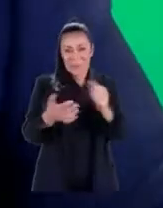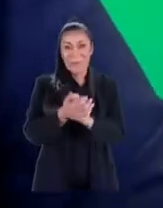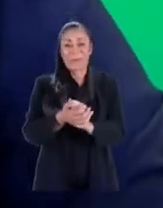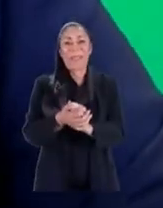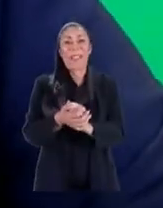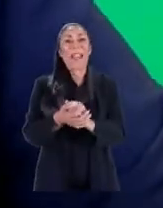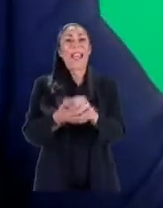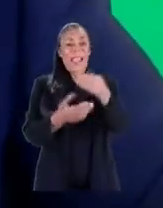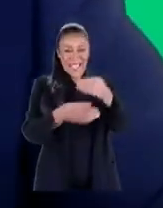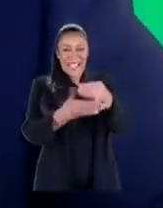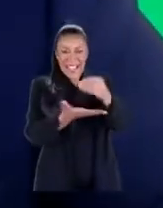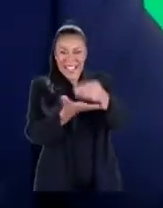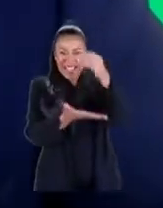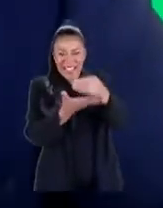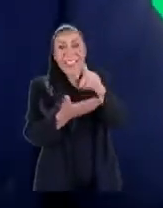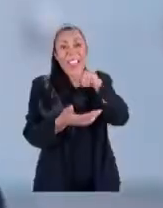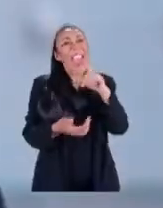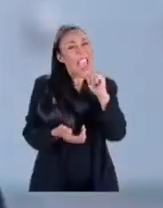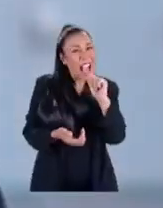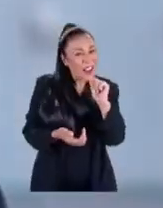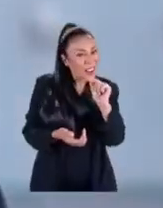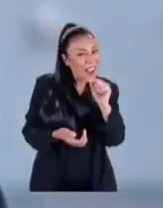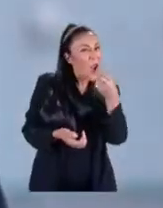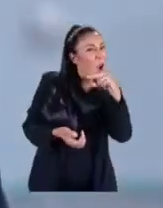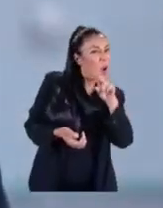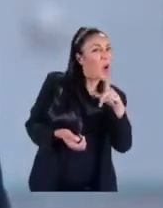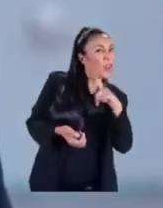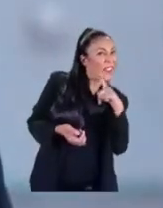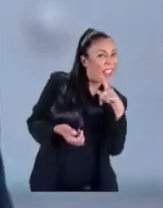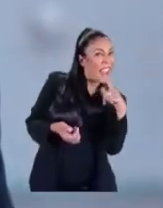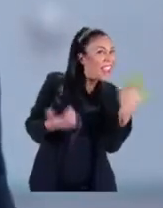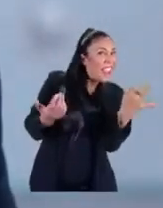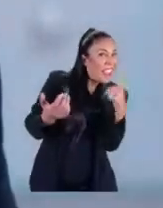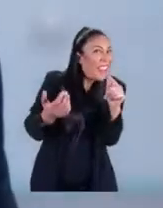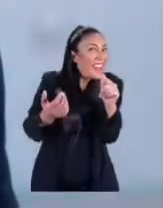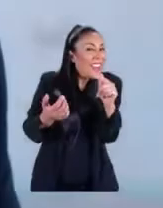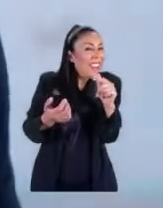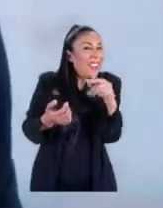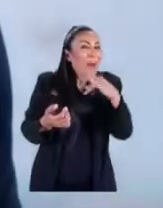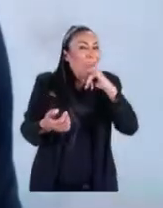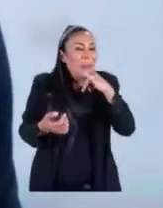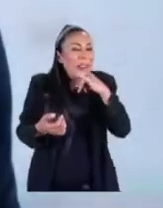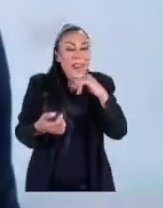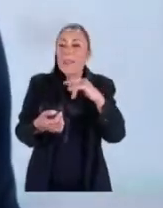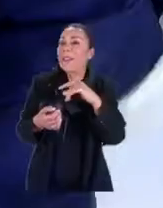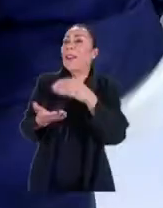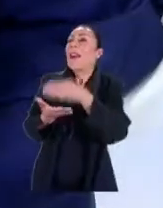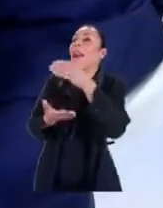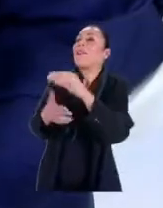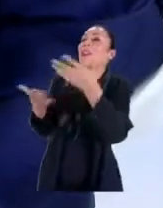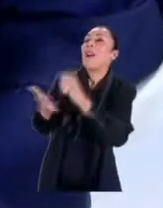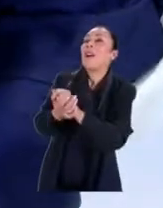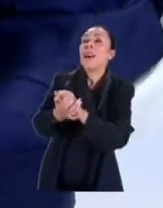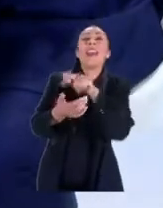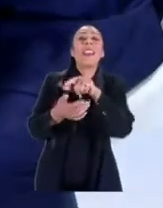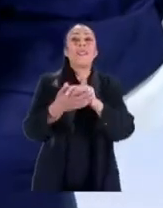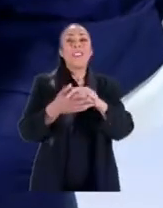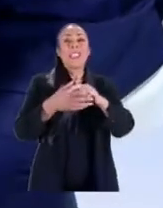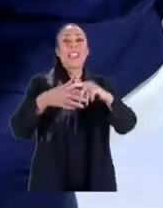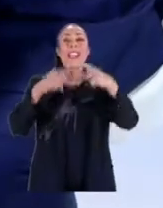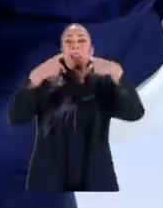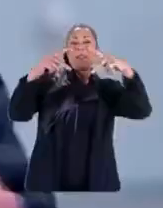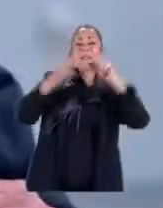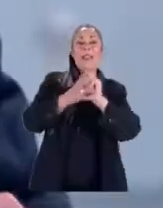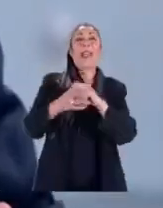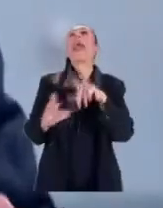Aquela garrafinha, aquela... É água que tem lá? Ou tem uma cachaçinha? Qual garrafinha? Aquela que você faz com isso, que eu vejo você tomando.